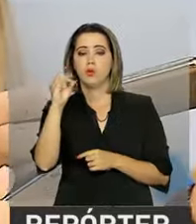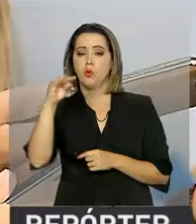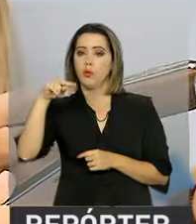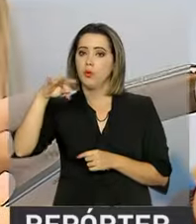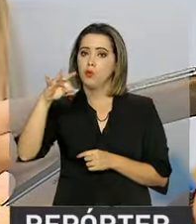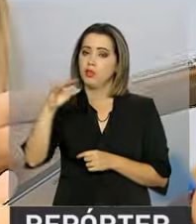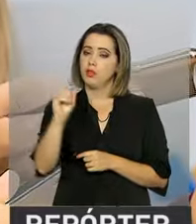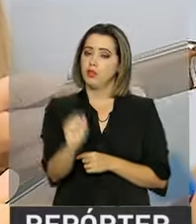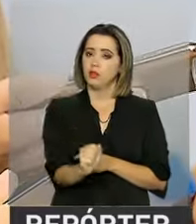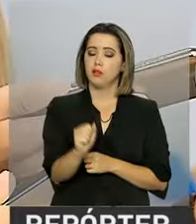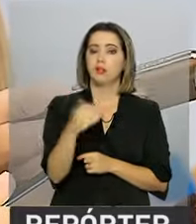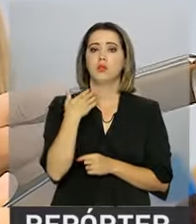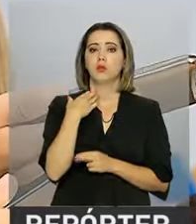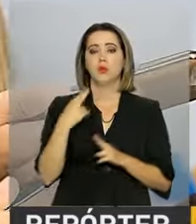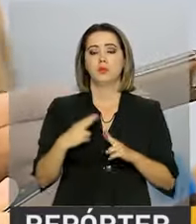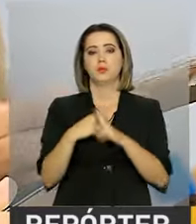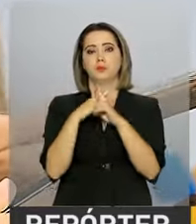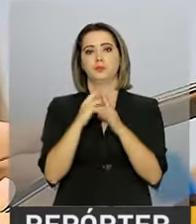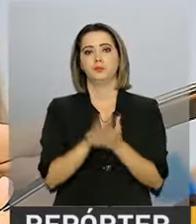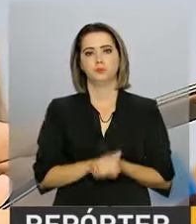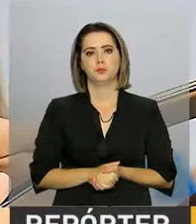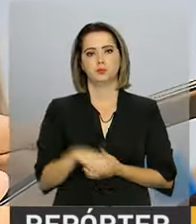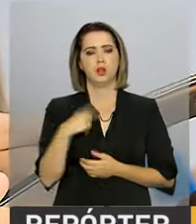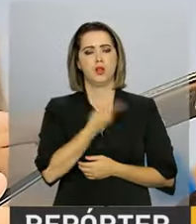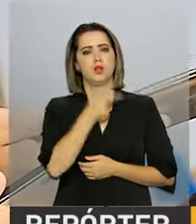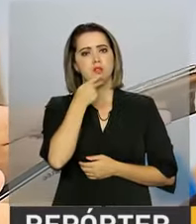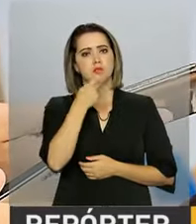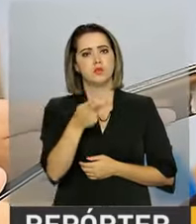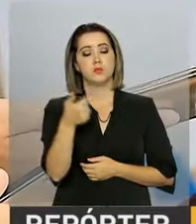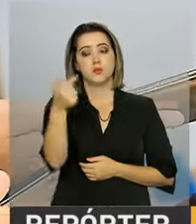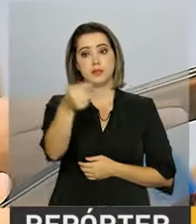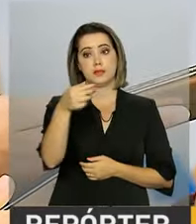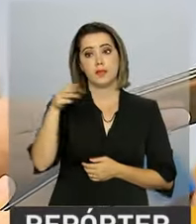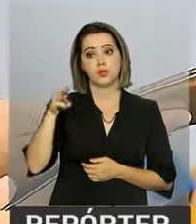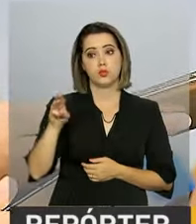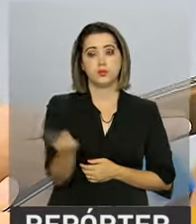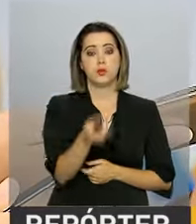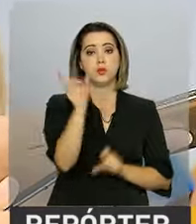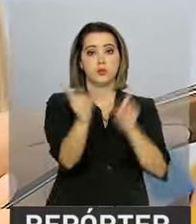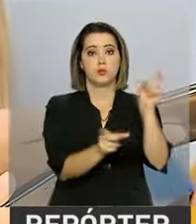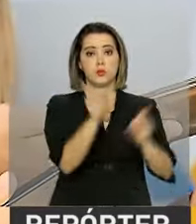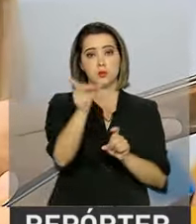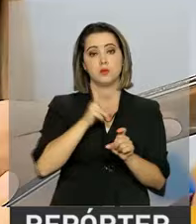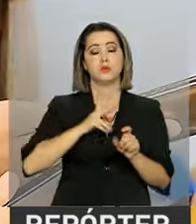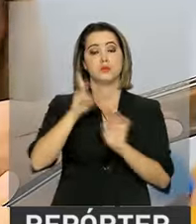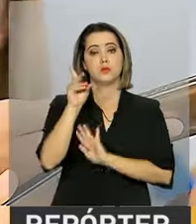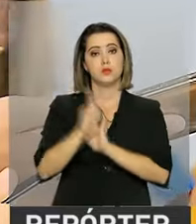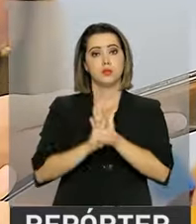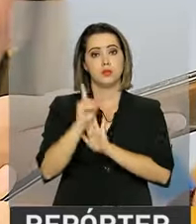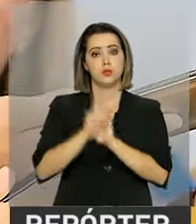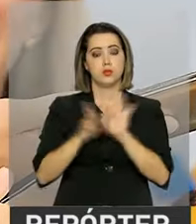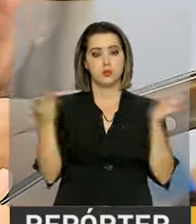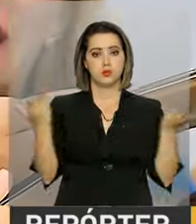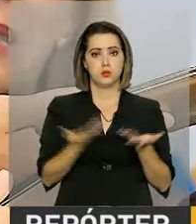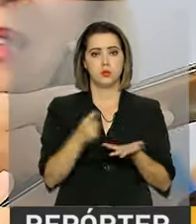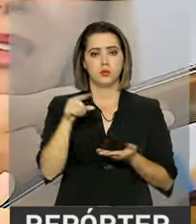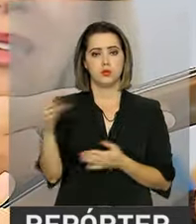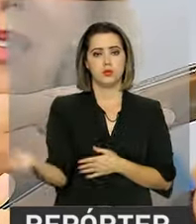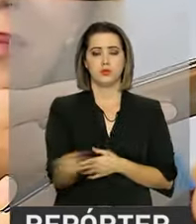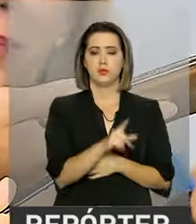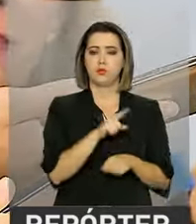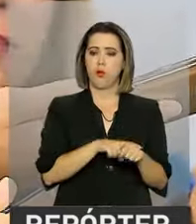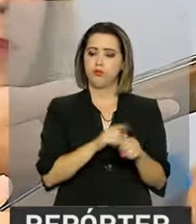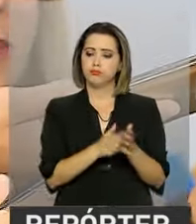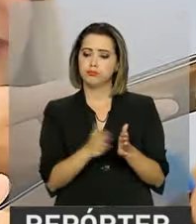falando de cerca de 7 milhões e meio de trabalhadores que tem direito agora nesta nessa nova